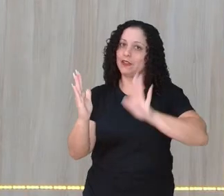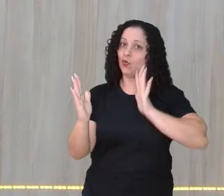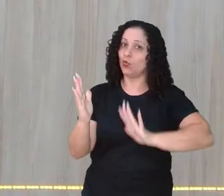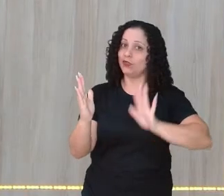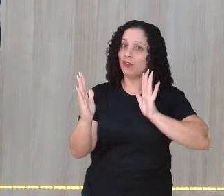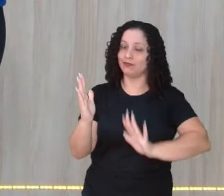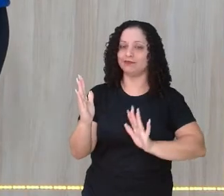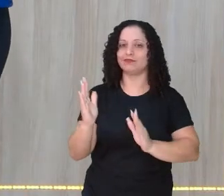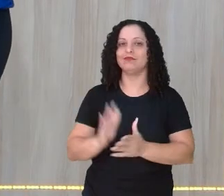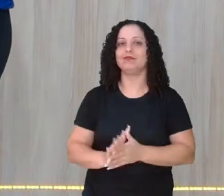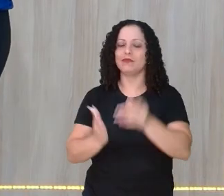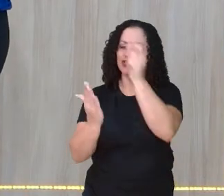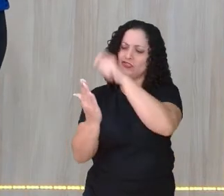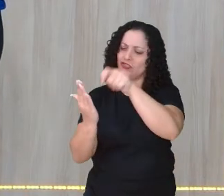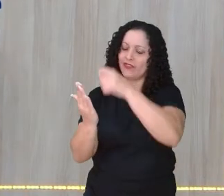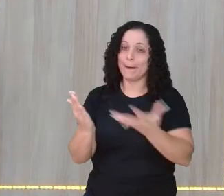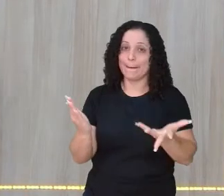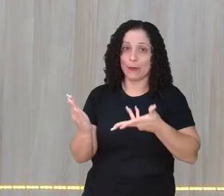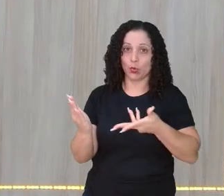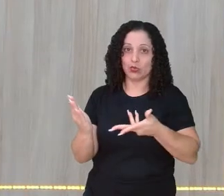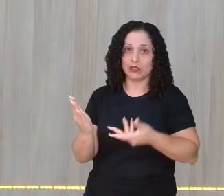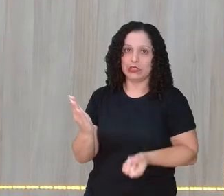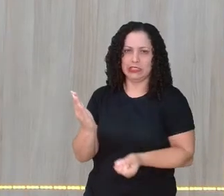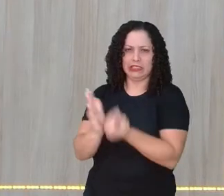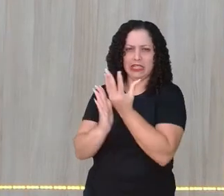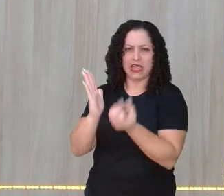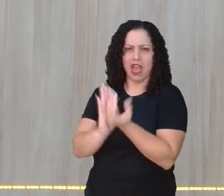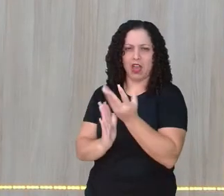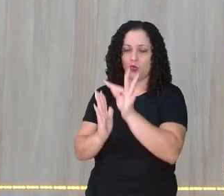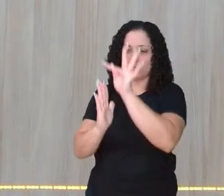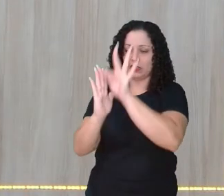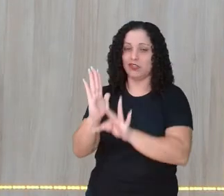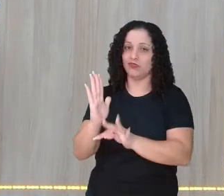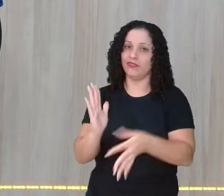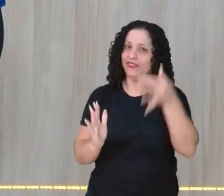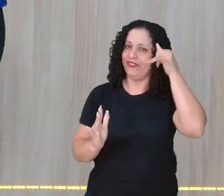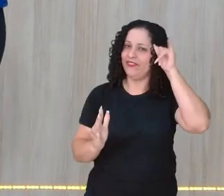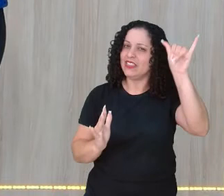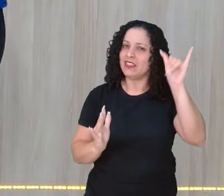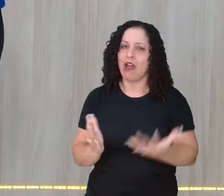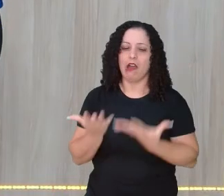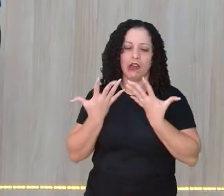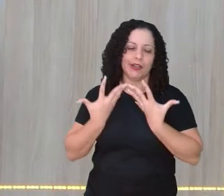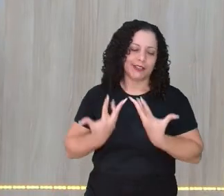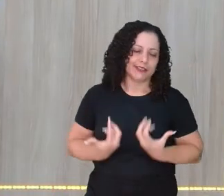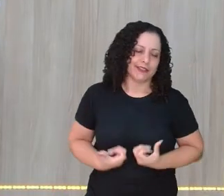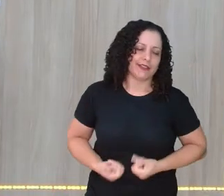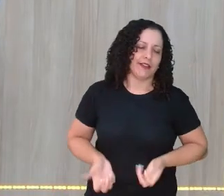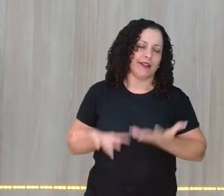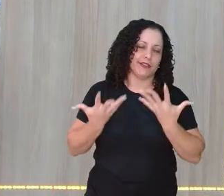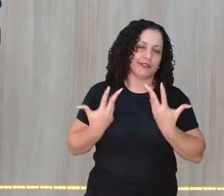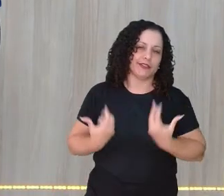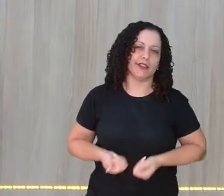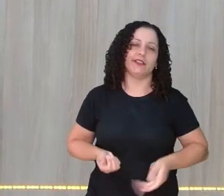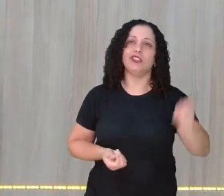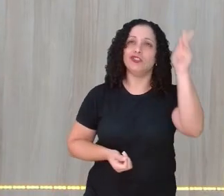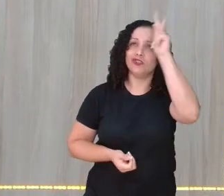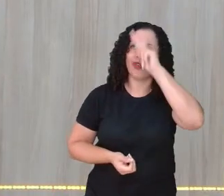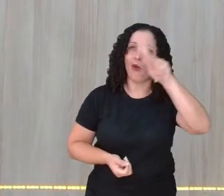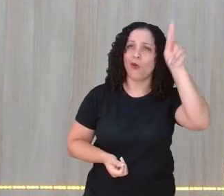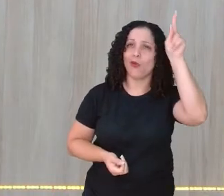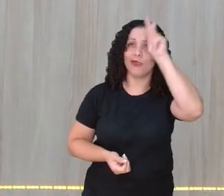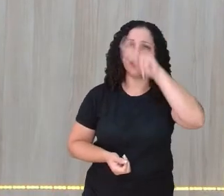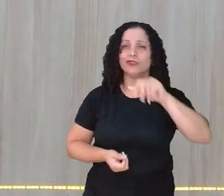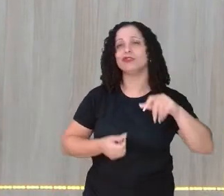gente escreve, quando a gente produz um texto, para que ele não se torne cansativo. Aquelas histórias que rodam, rodam, rodam